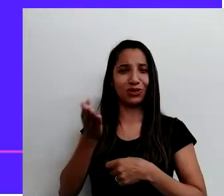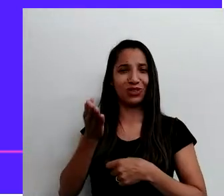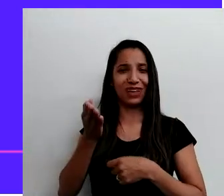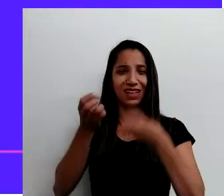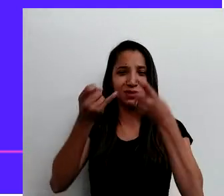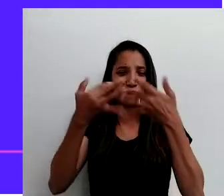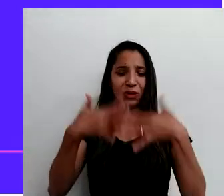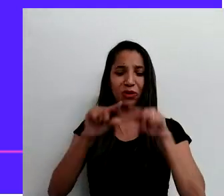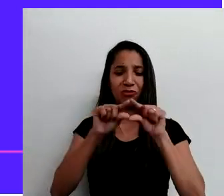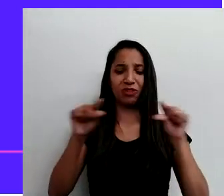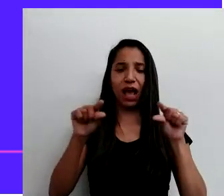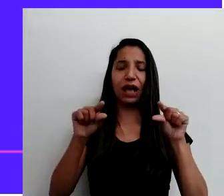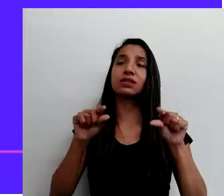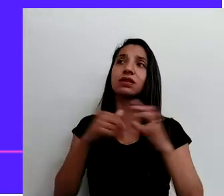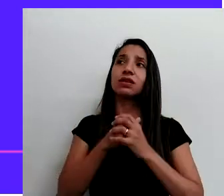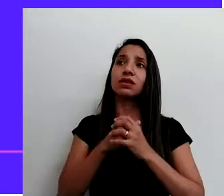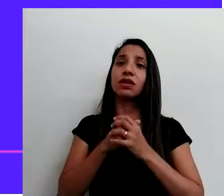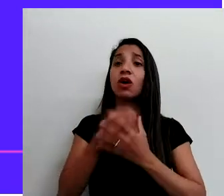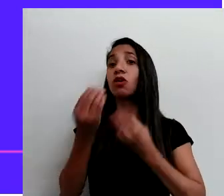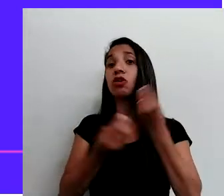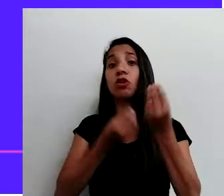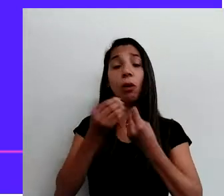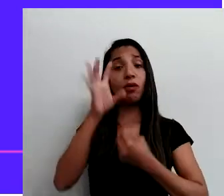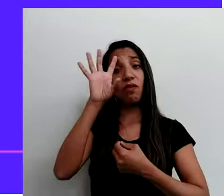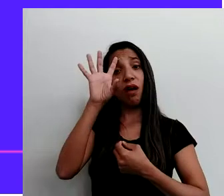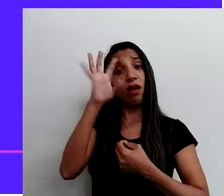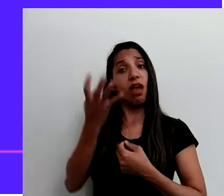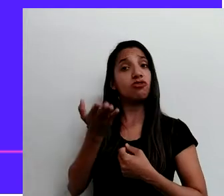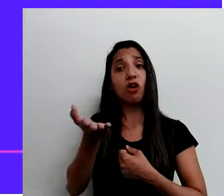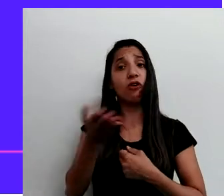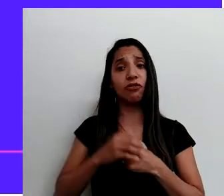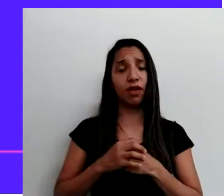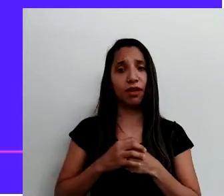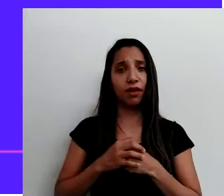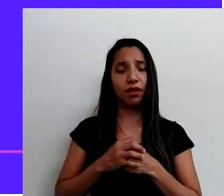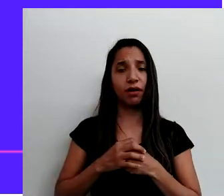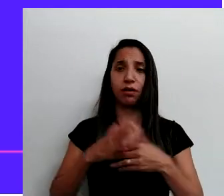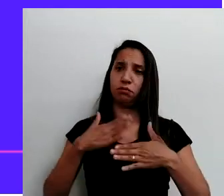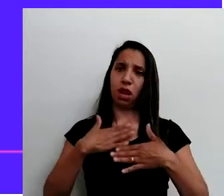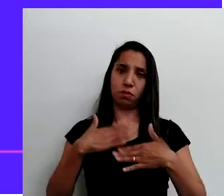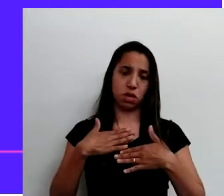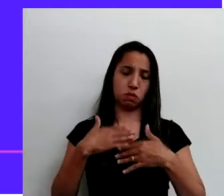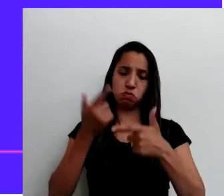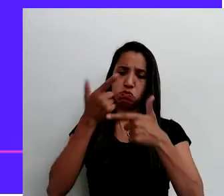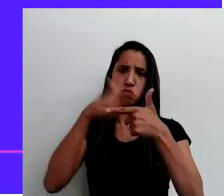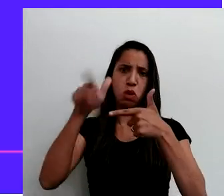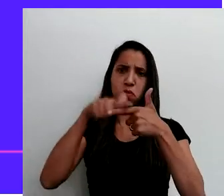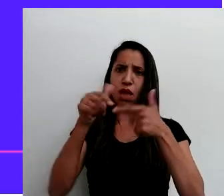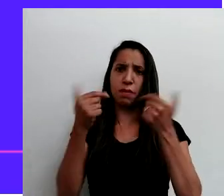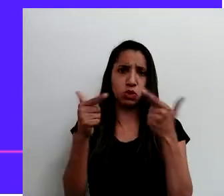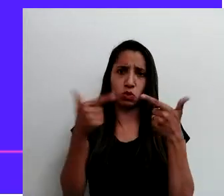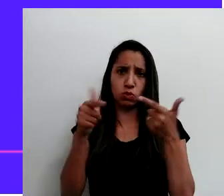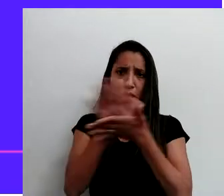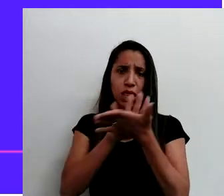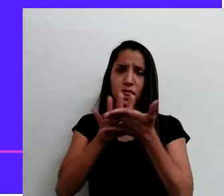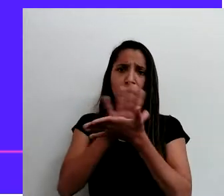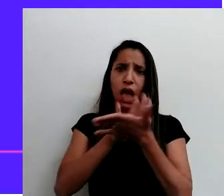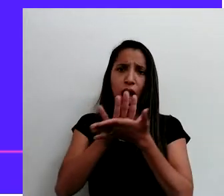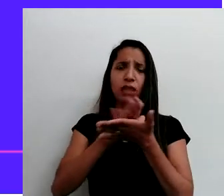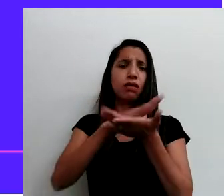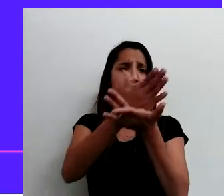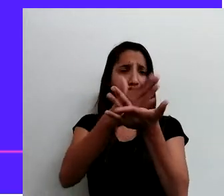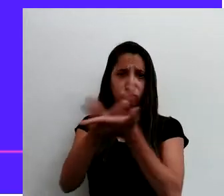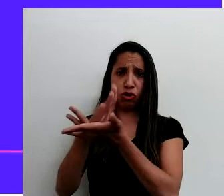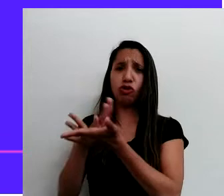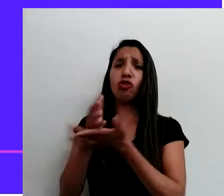isso? Não tem nenhum problema, né, na minha opinião, em a gente se posicionar dessa forma, que a gente vai enfrentar essas desigualdades.